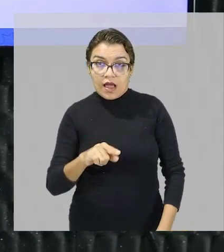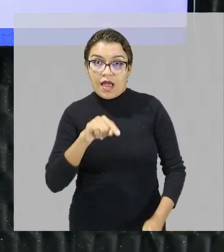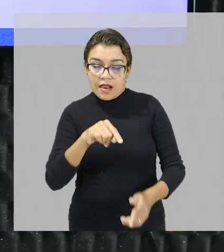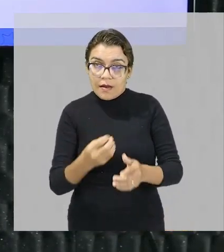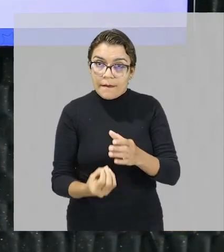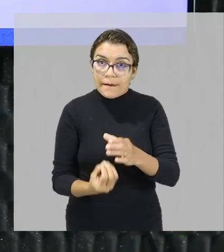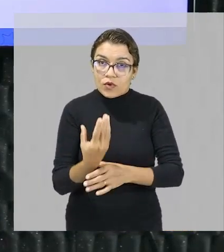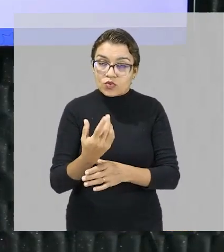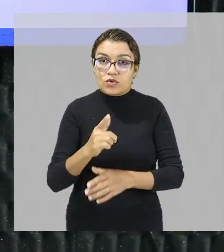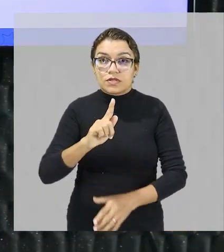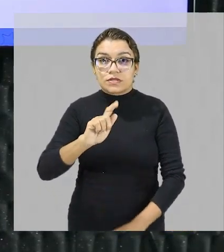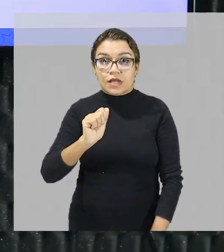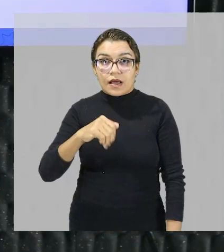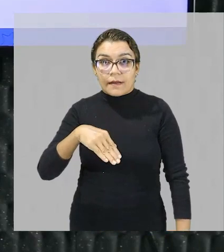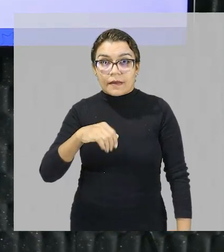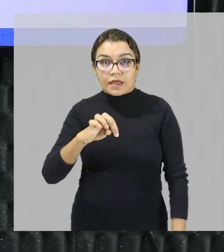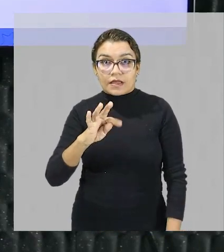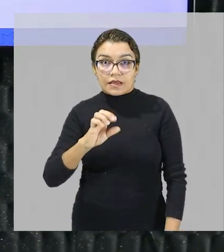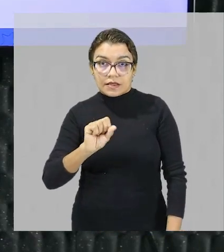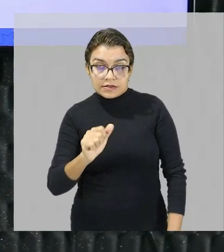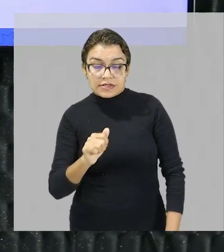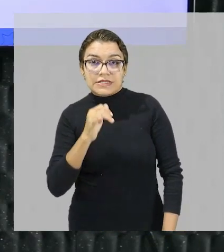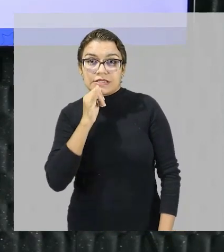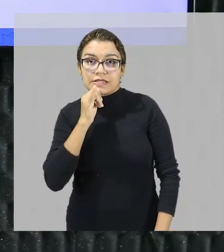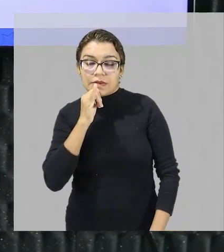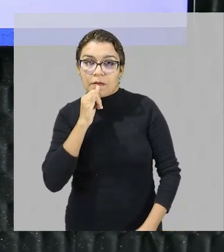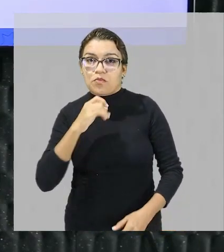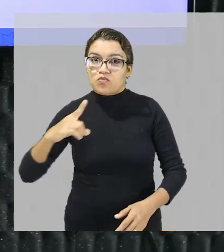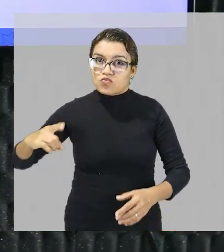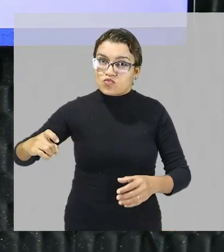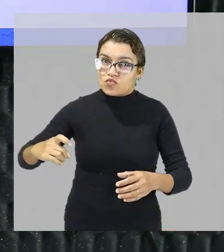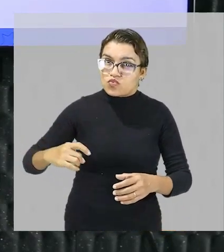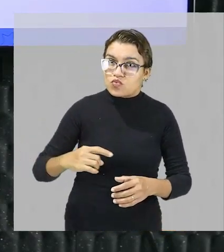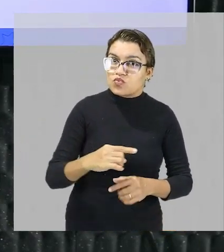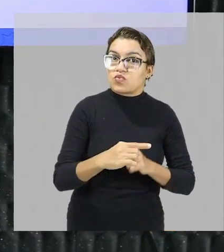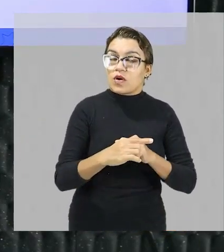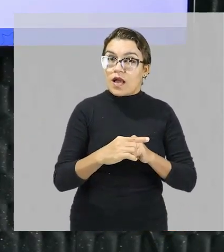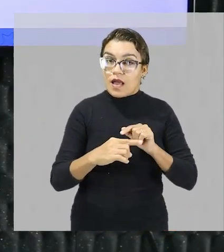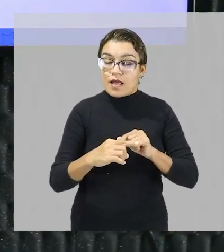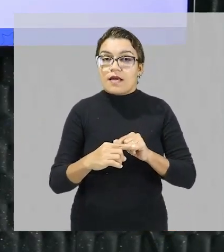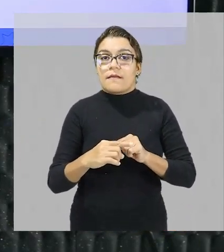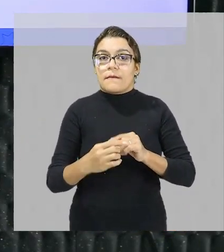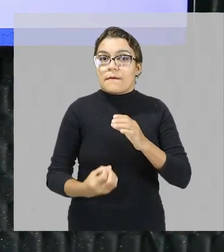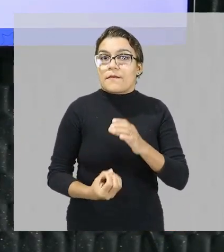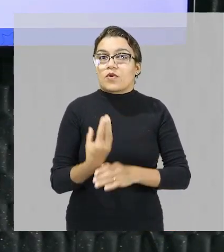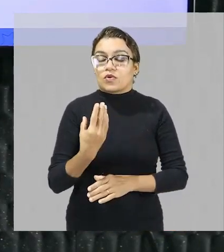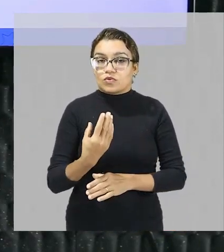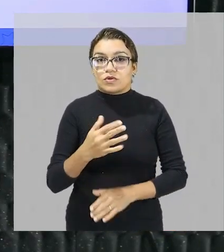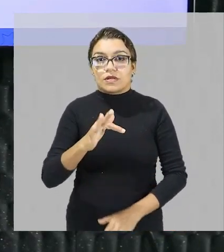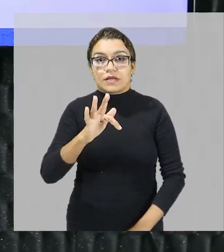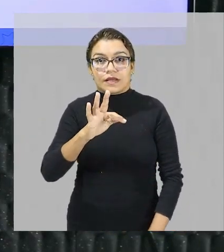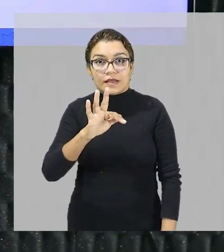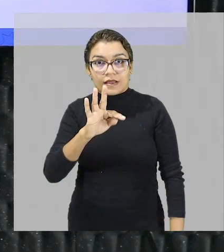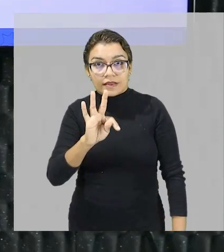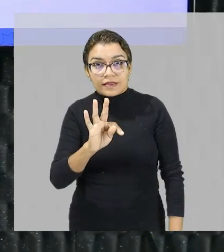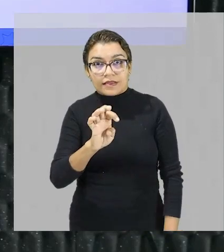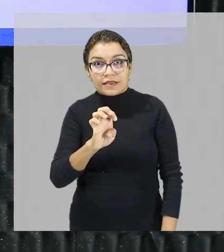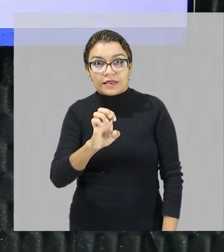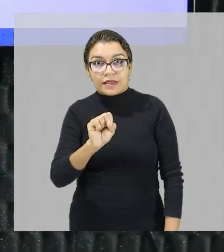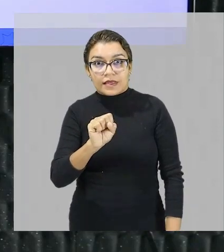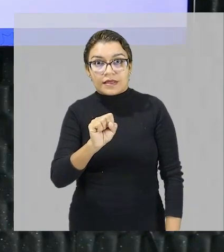produzir gametas, no caso os espermatozoides, ela vai produzir testosterona,